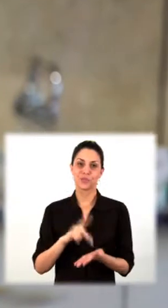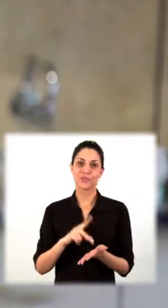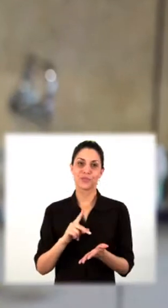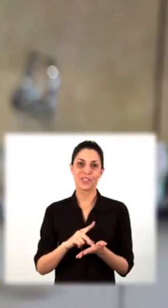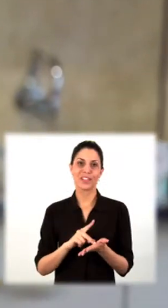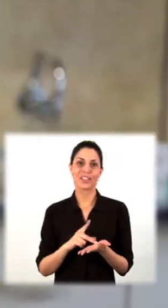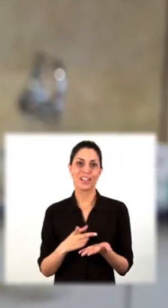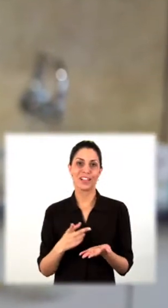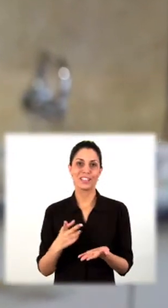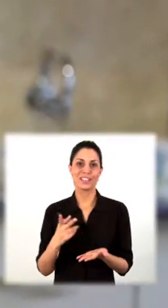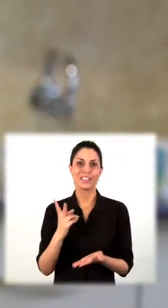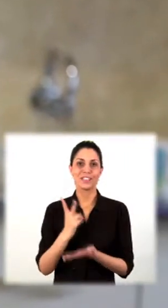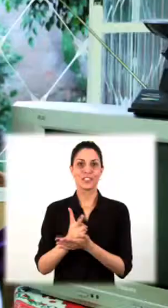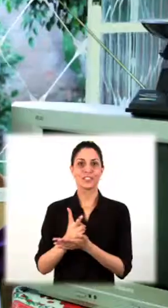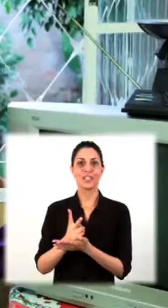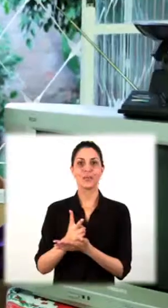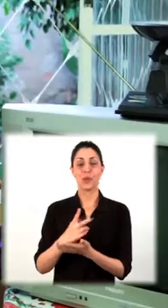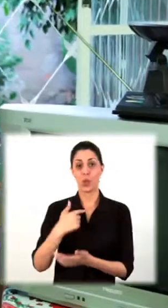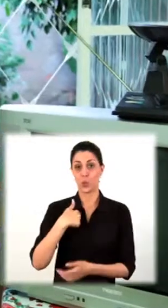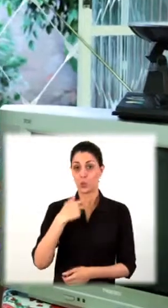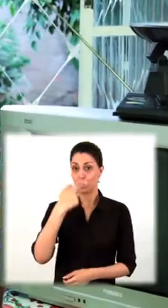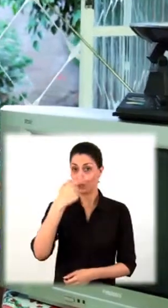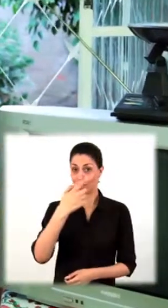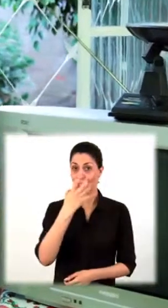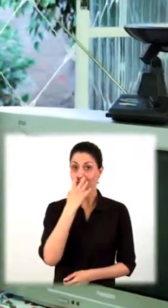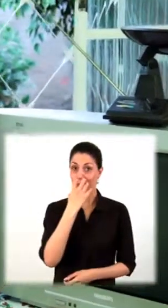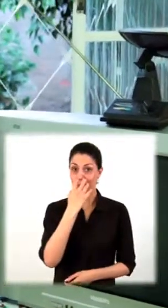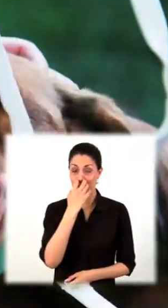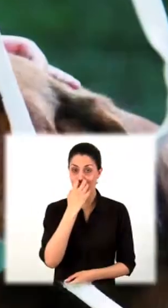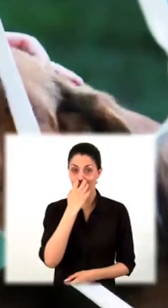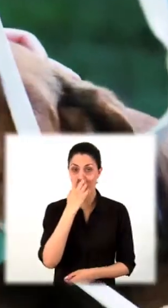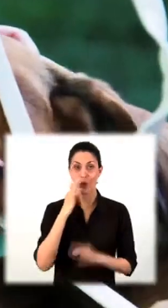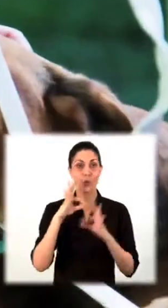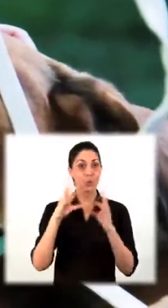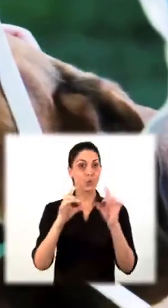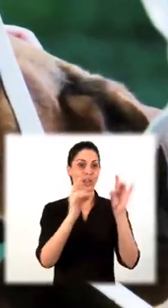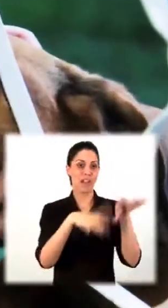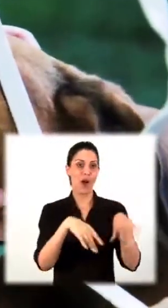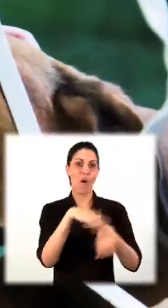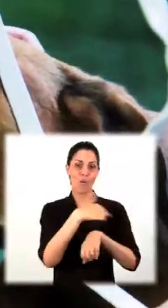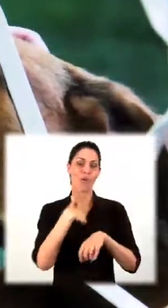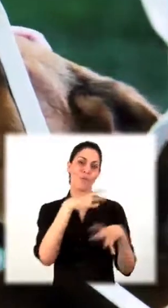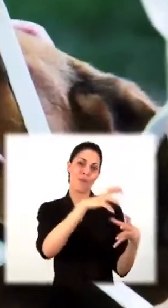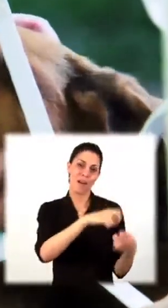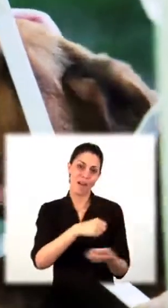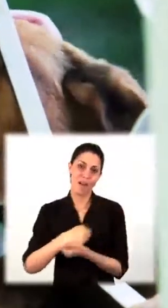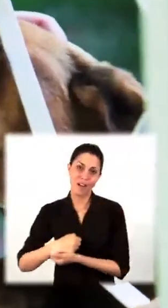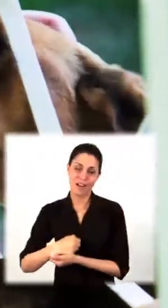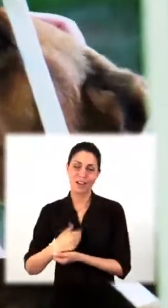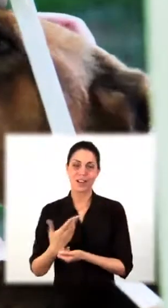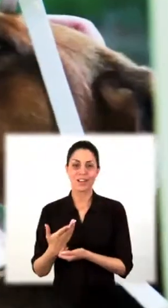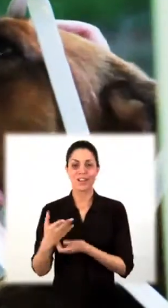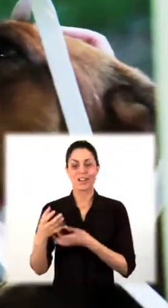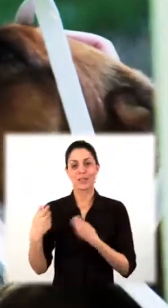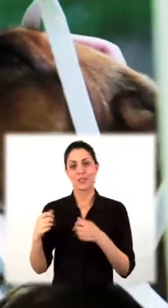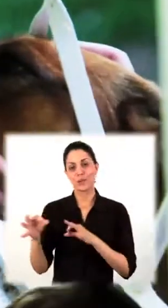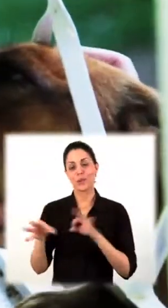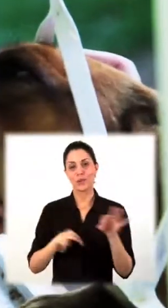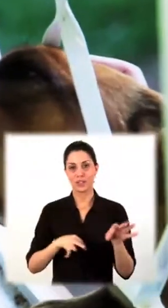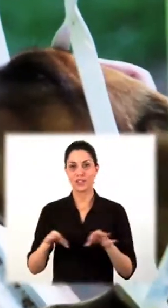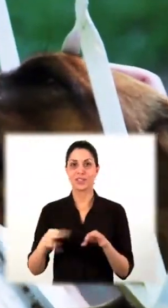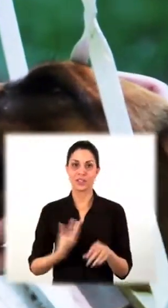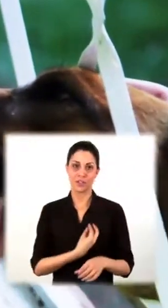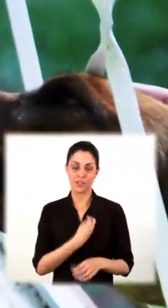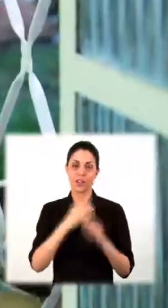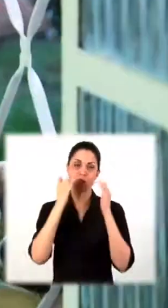Foi essa chamada assim de... Eu tenho 7 cachorros, todos de rua. Tem essa questão de valorização